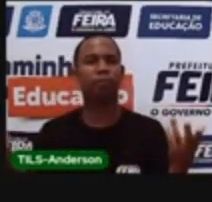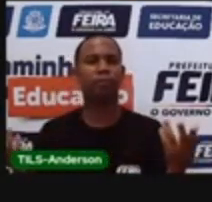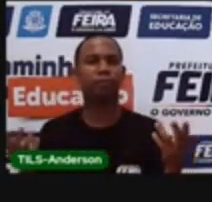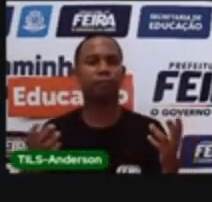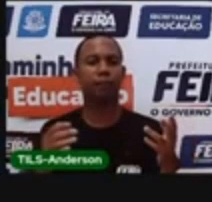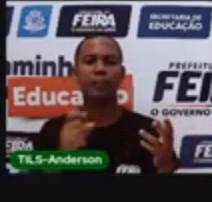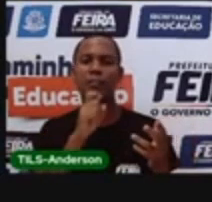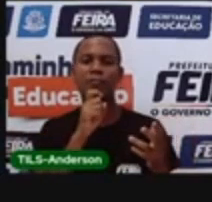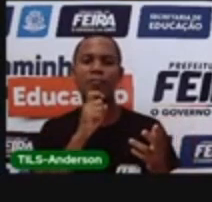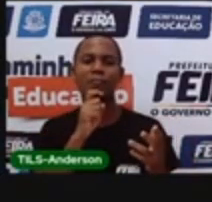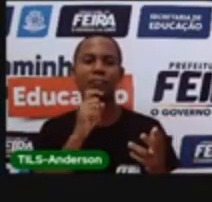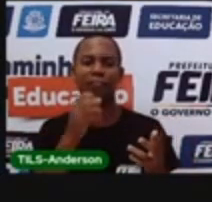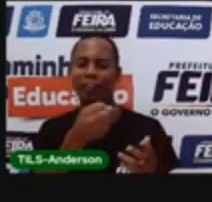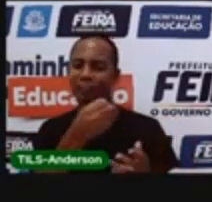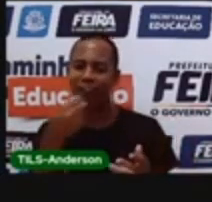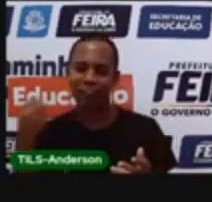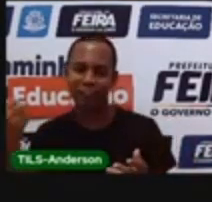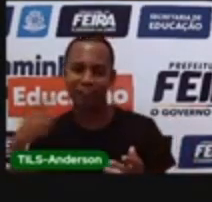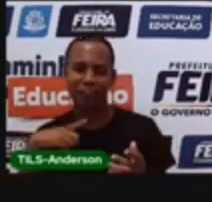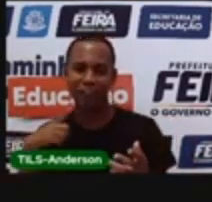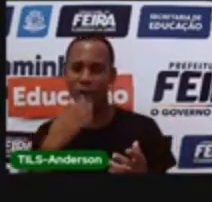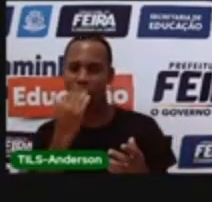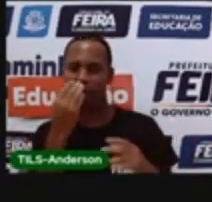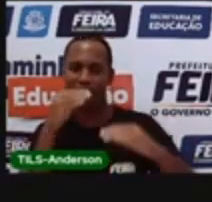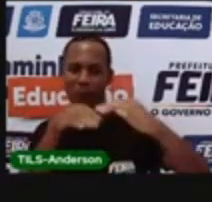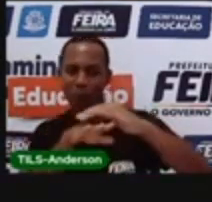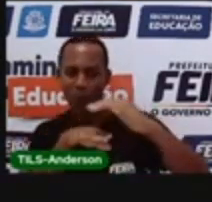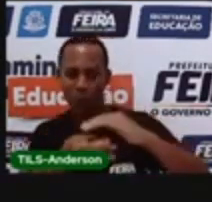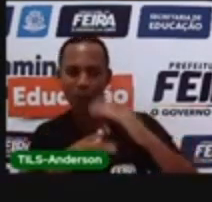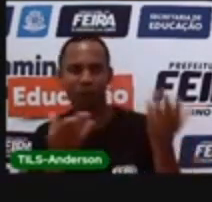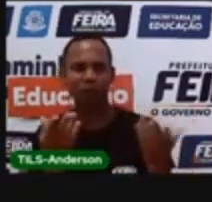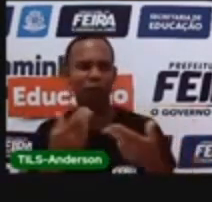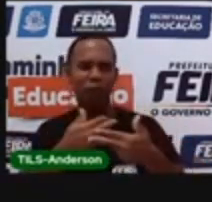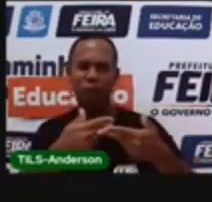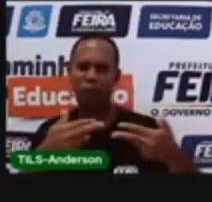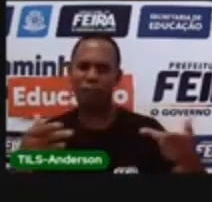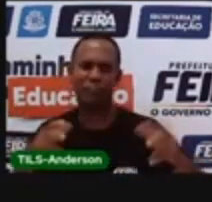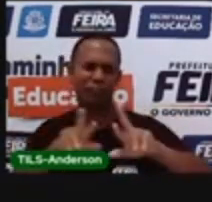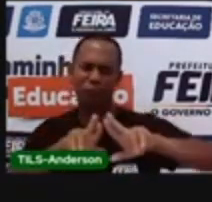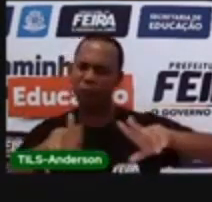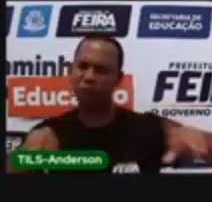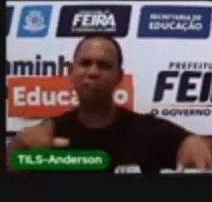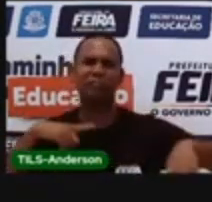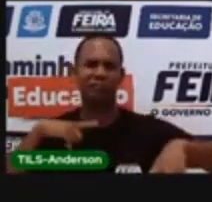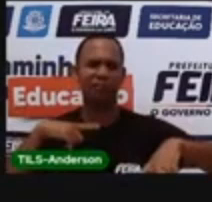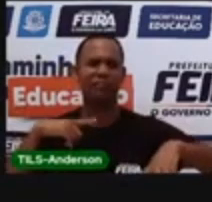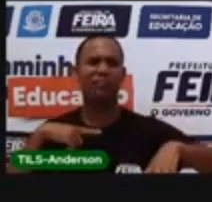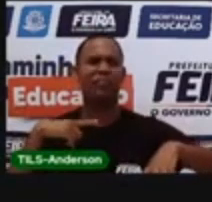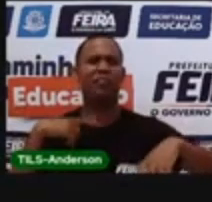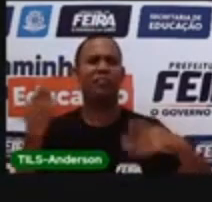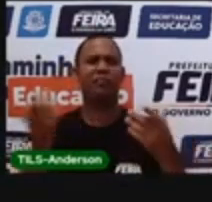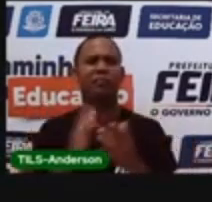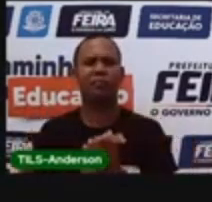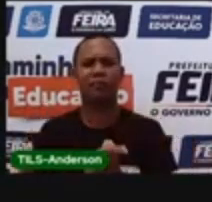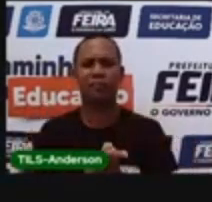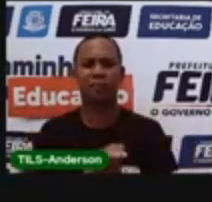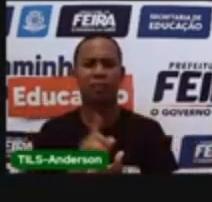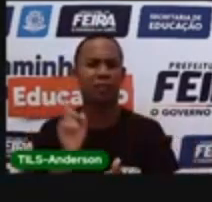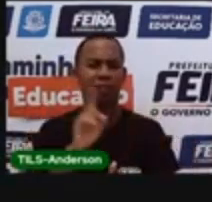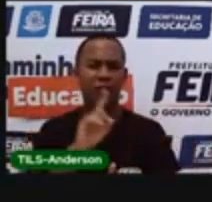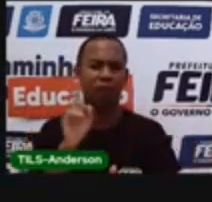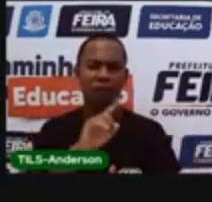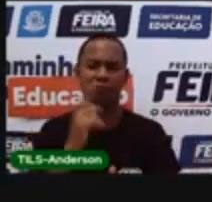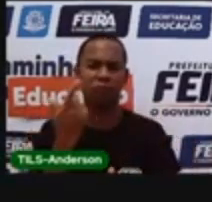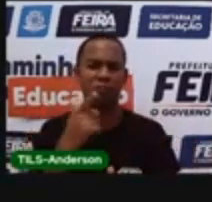a geladeira que armazena o alimento de vocês e várias e outras coisas. Pois o quê? Não havia